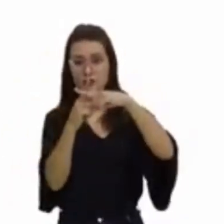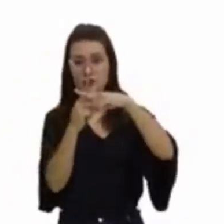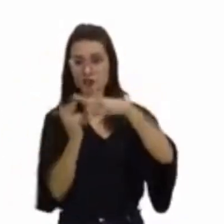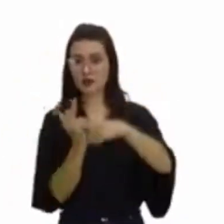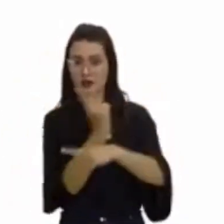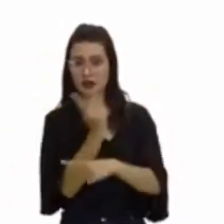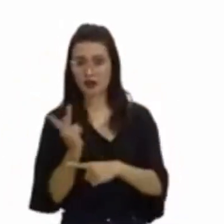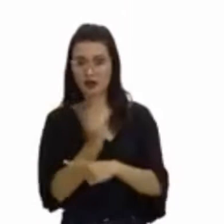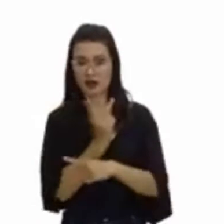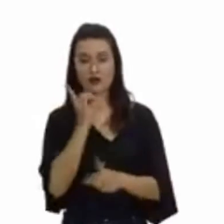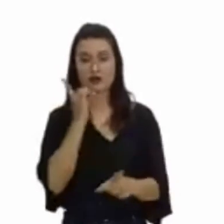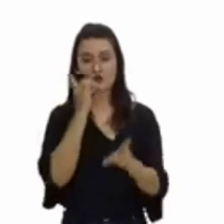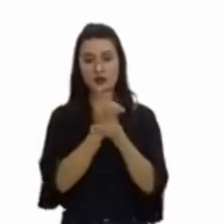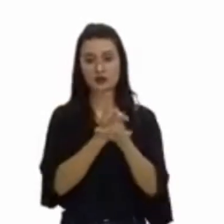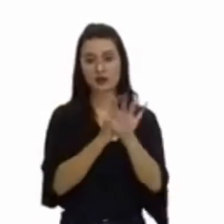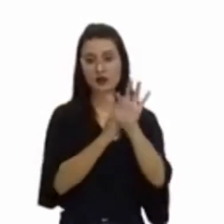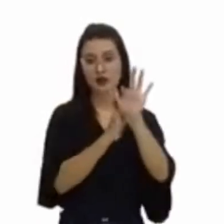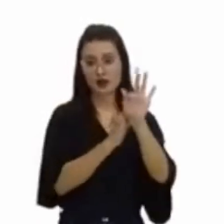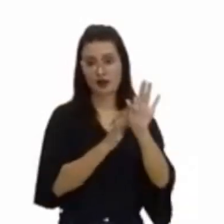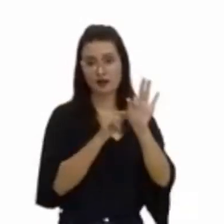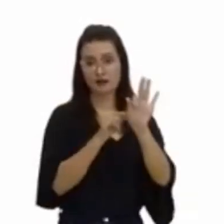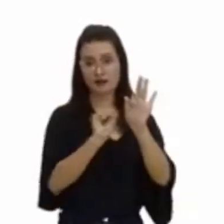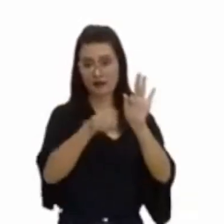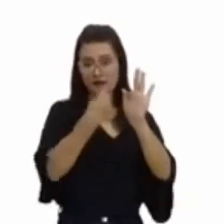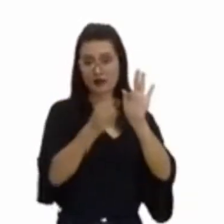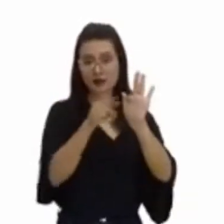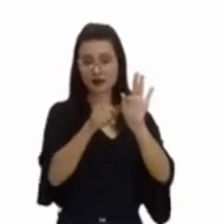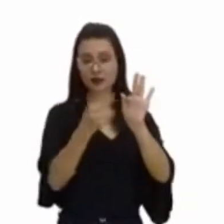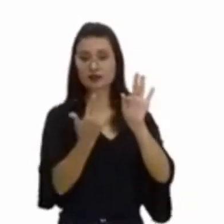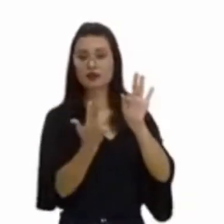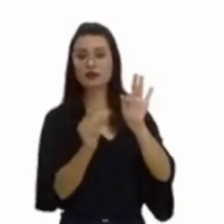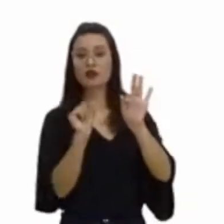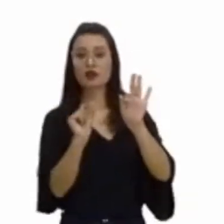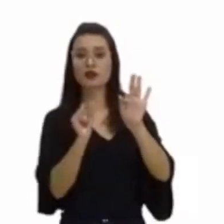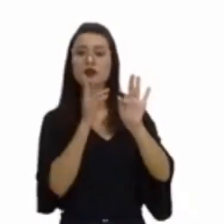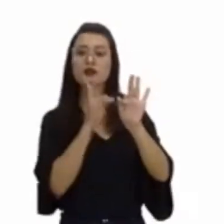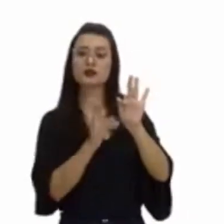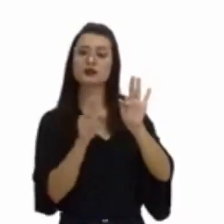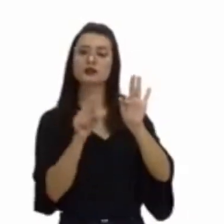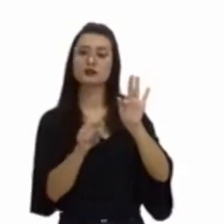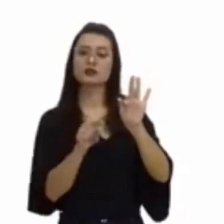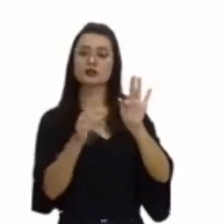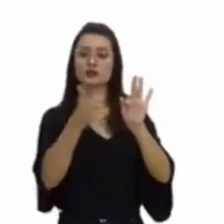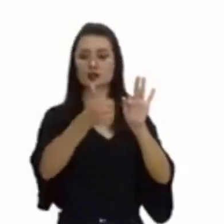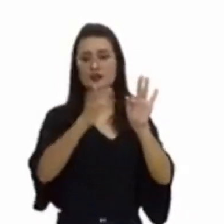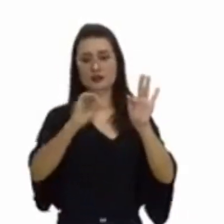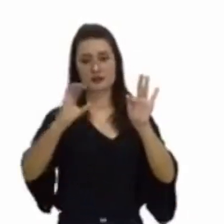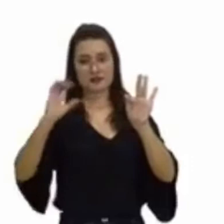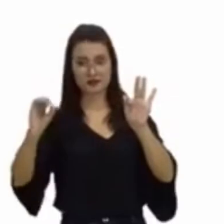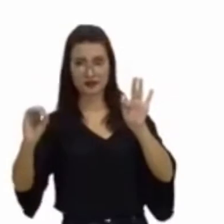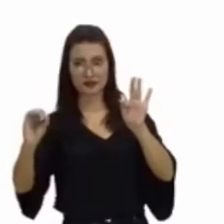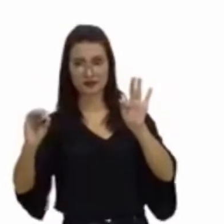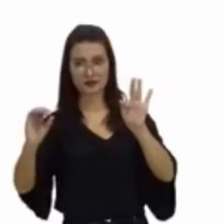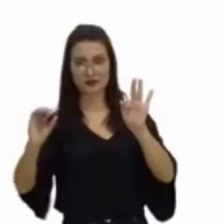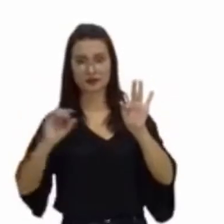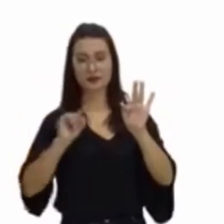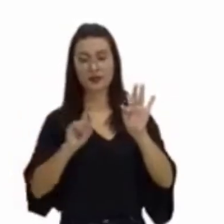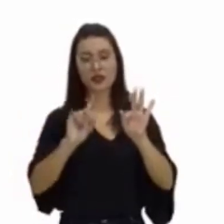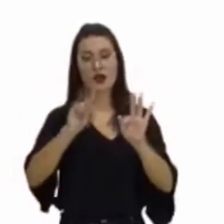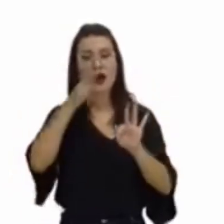vai ficar meio de 2.000. Quanto é meio de 2.000? Meio de 2.000 é 1.000. Então,